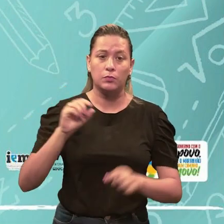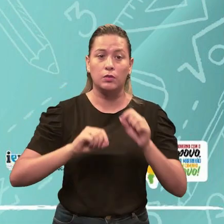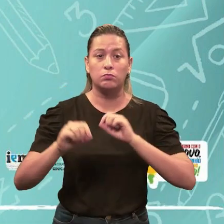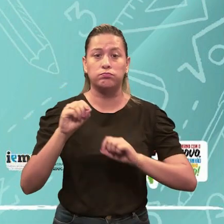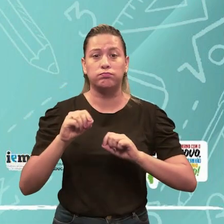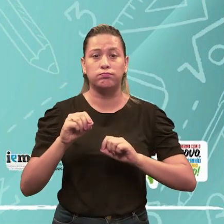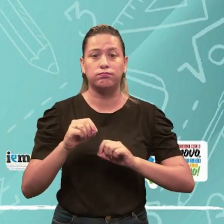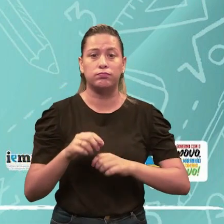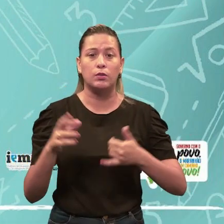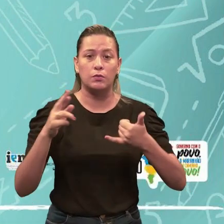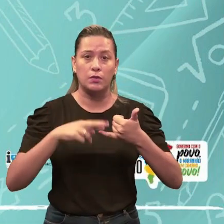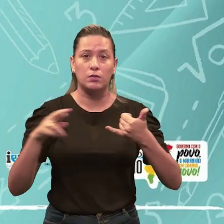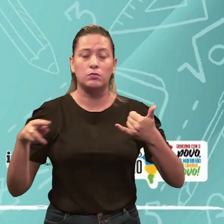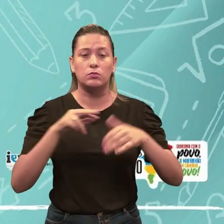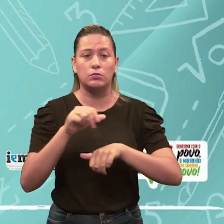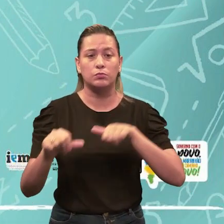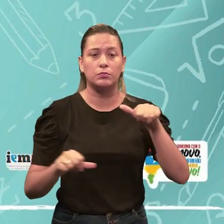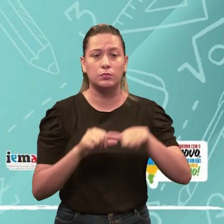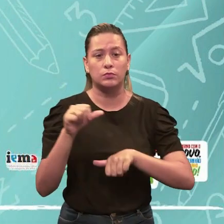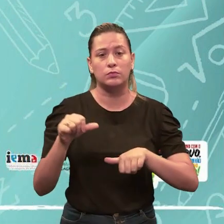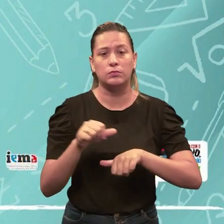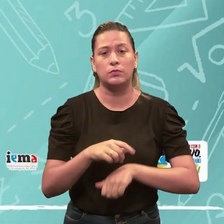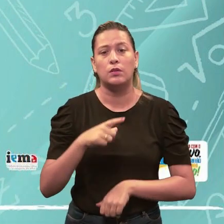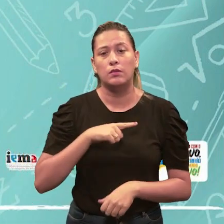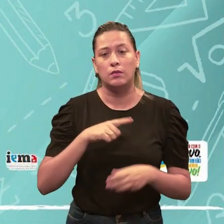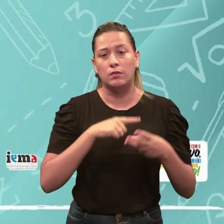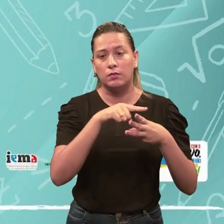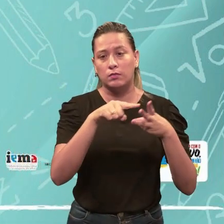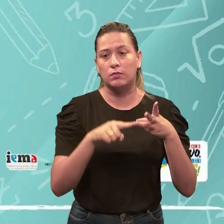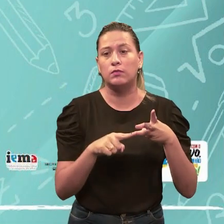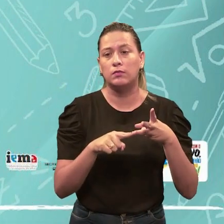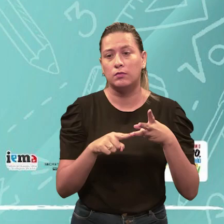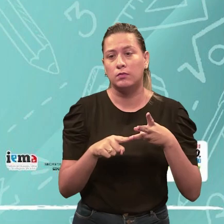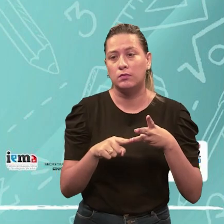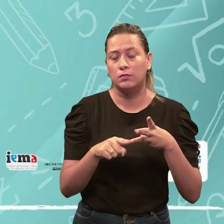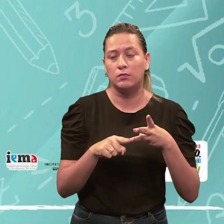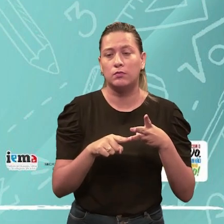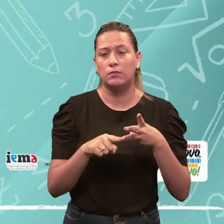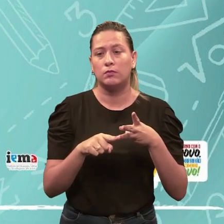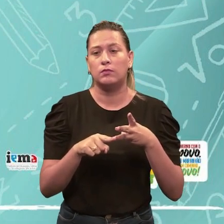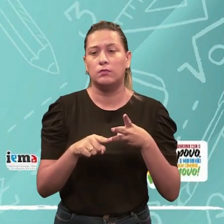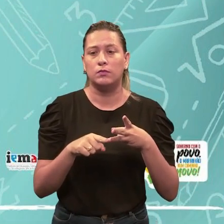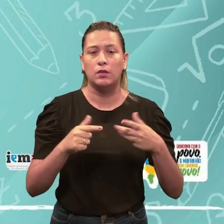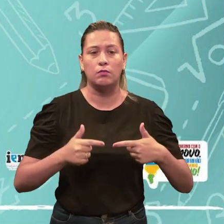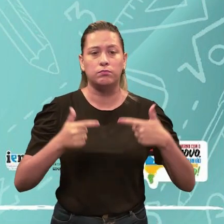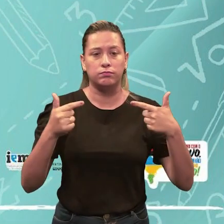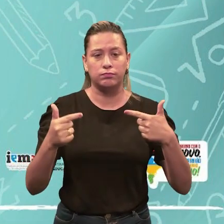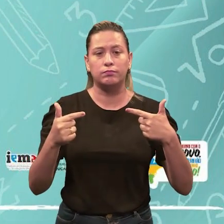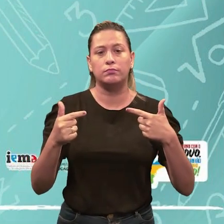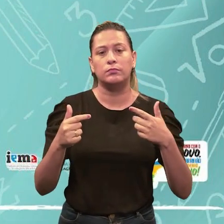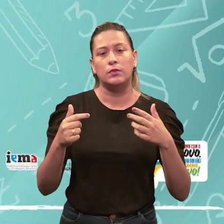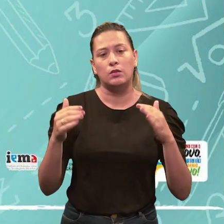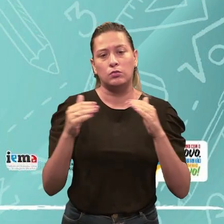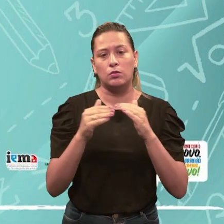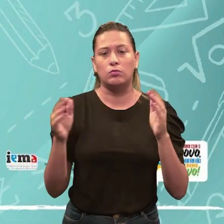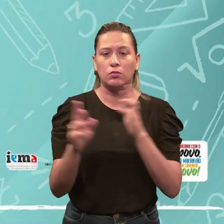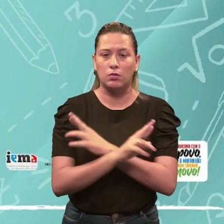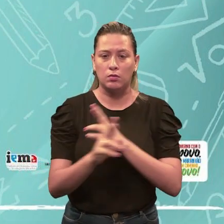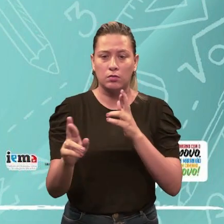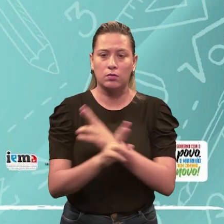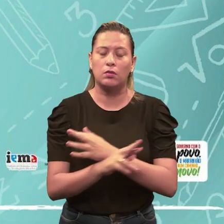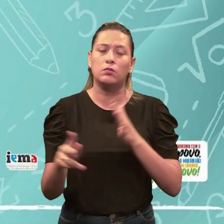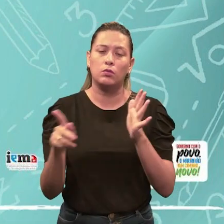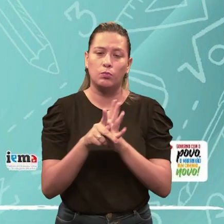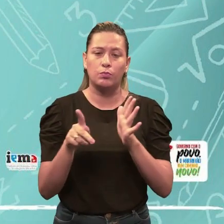variável. Normalmente possui 3 terminais, variando a sua potência de acordo com a relação estabelecida entre ele através de um